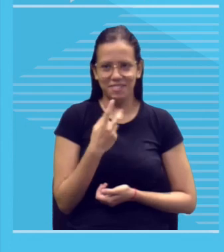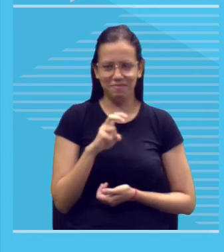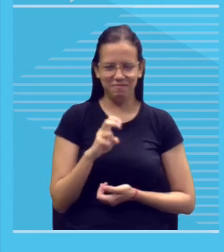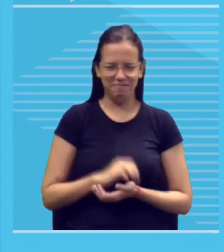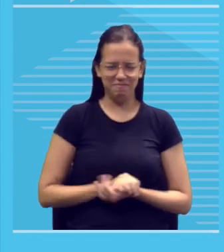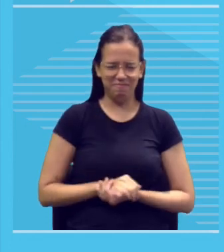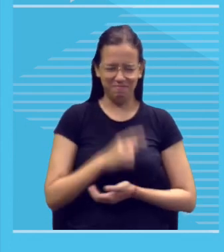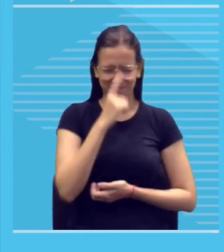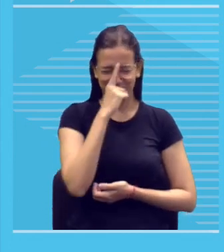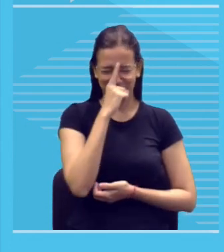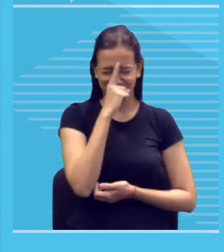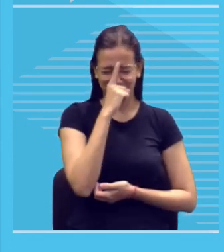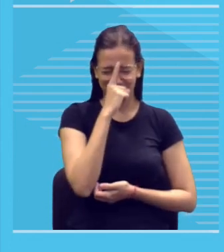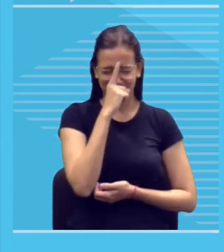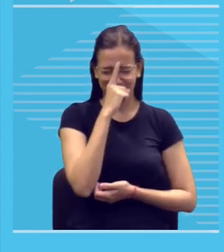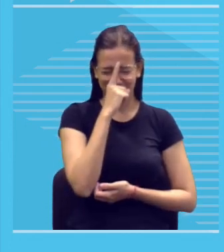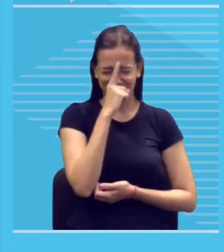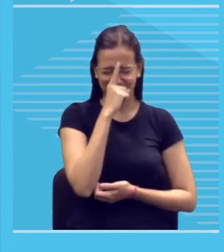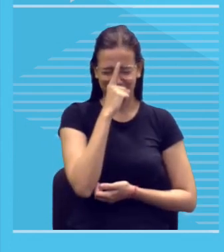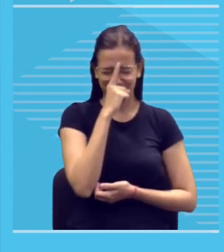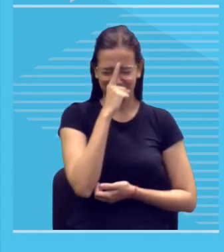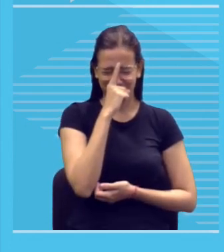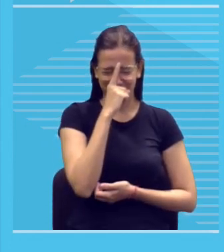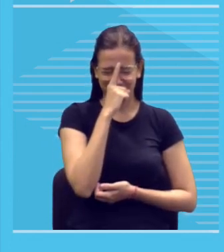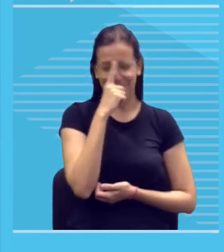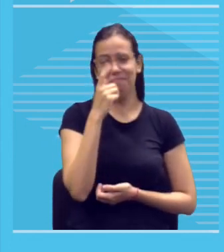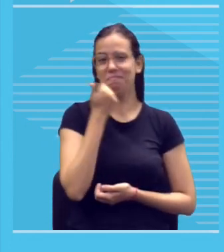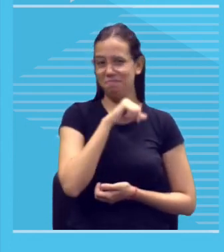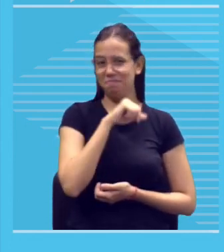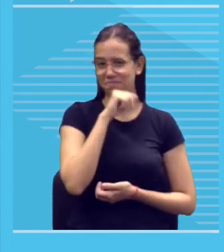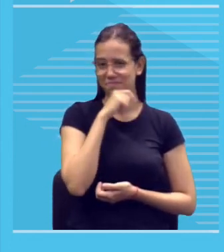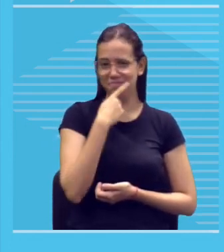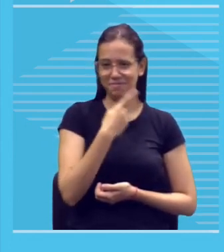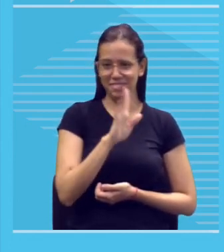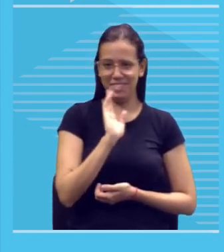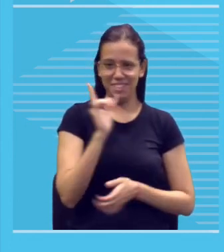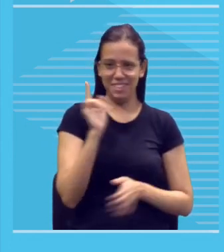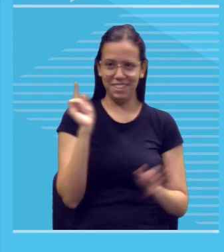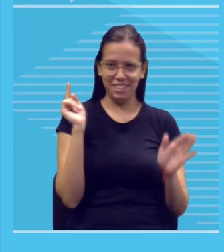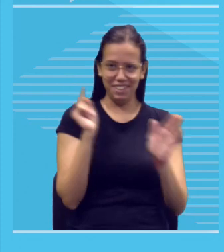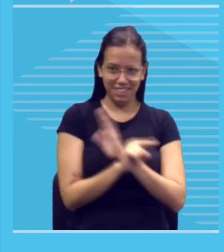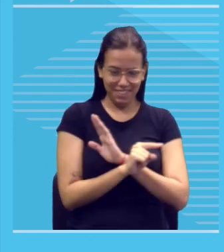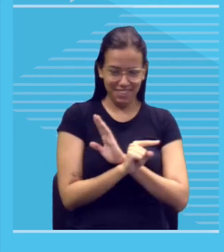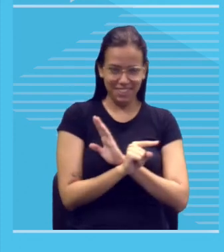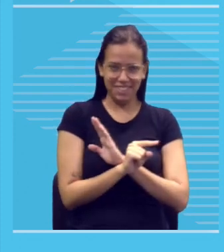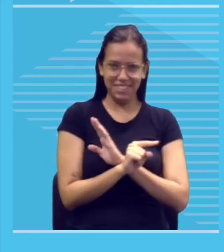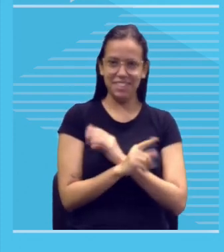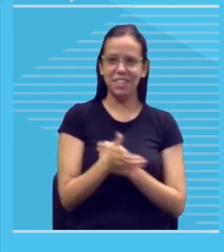cada se der para sua mãe já lhe perguntou isso já